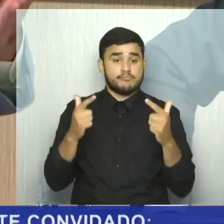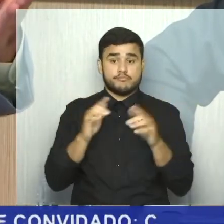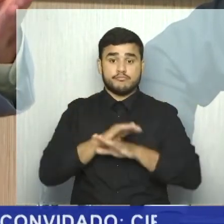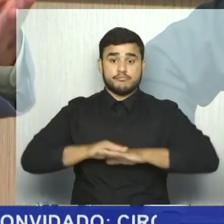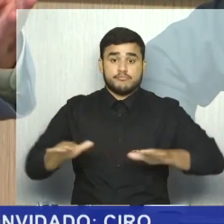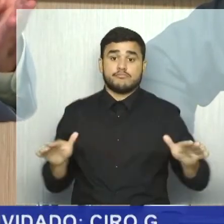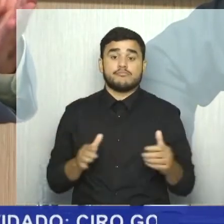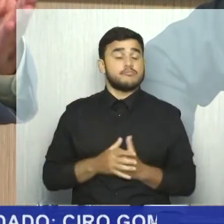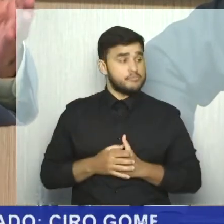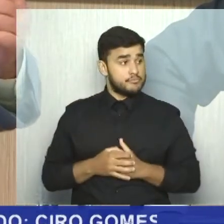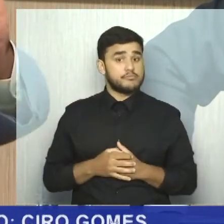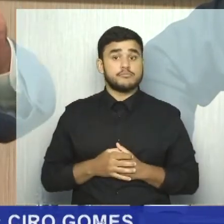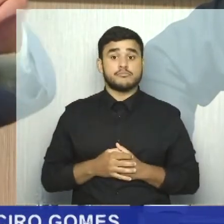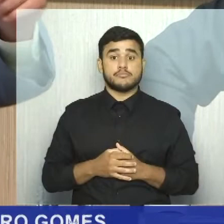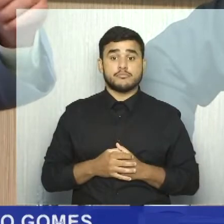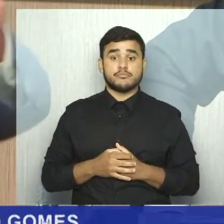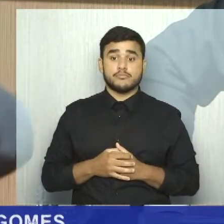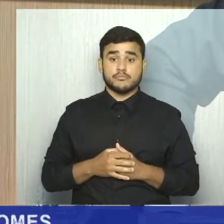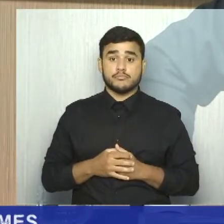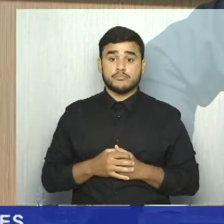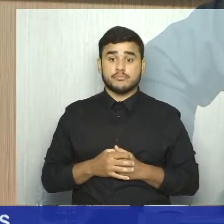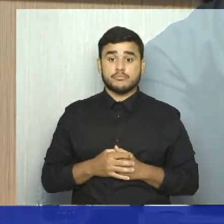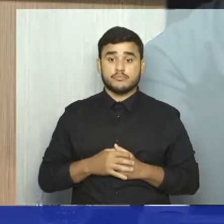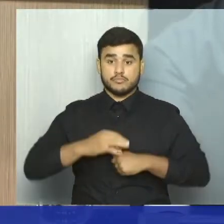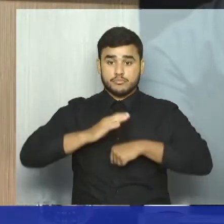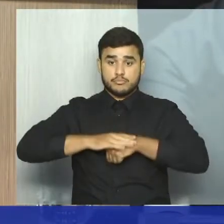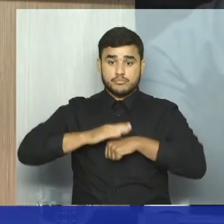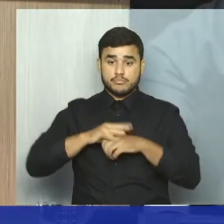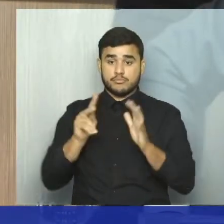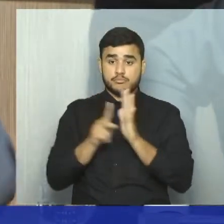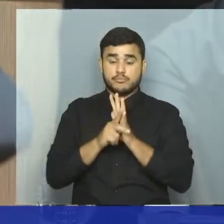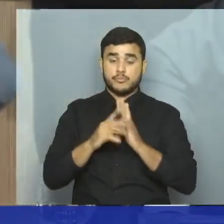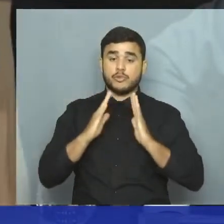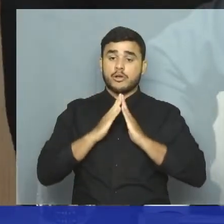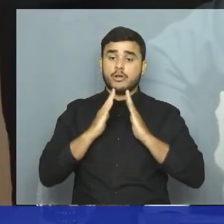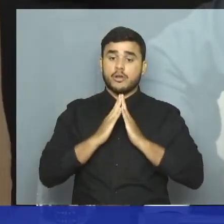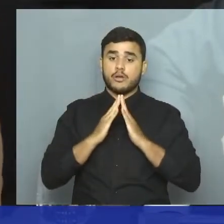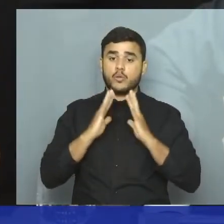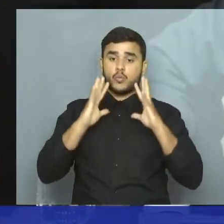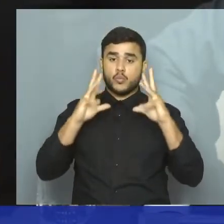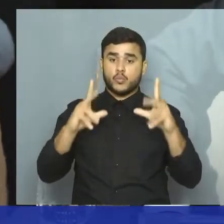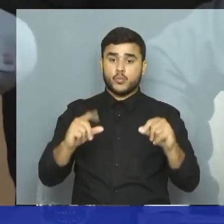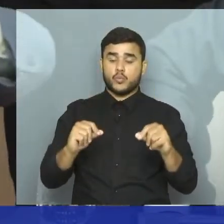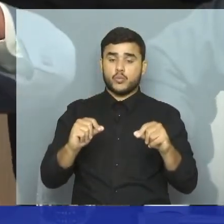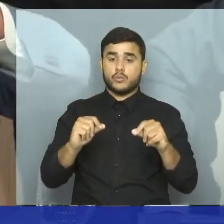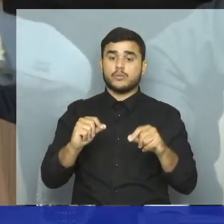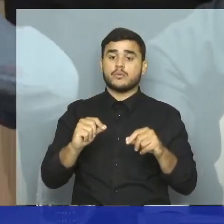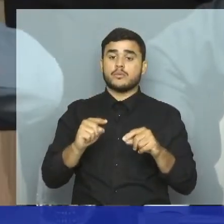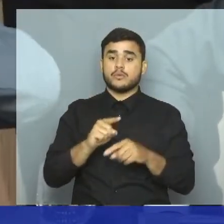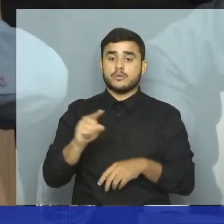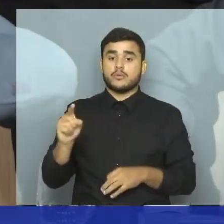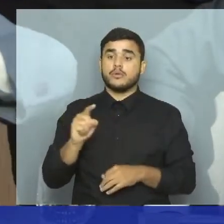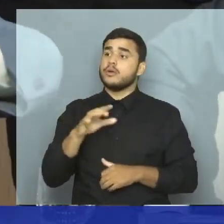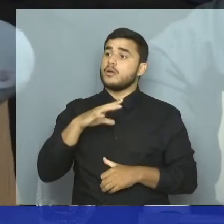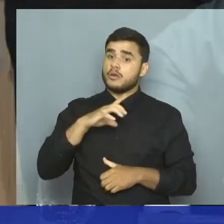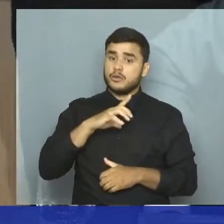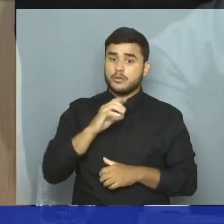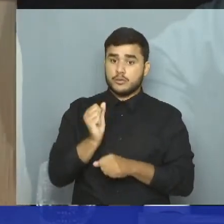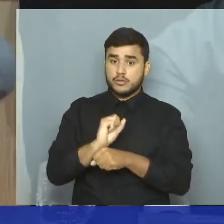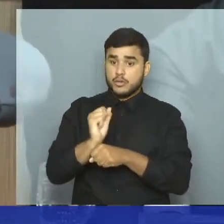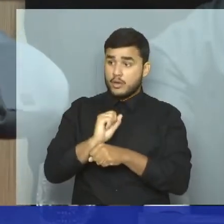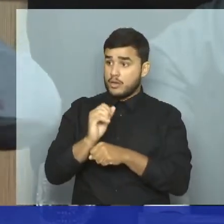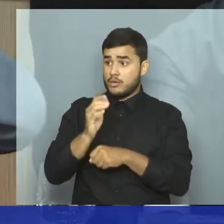Sabe o que vai acontecer? Ele pode até ser o dono do táxi em casa, mas quando toda a floresta, o ecossistema do 5G